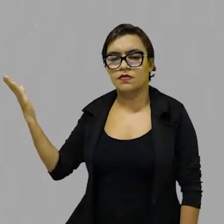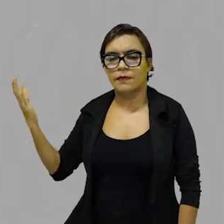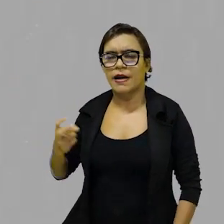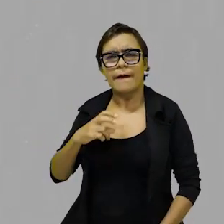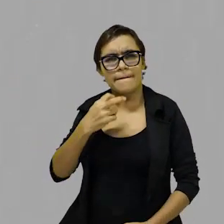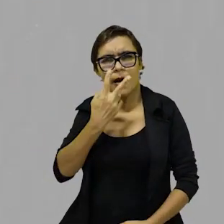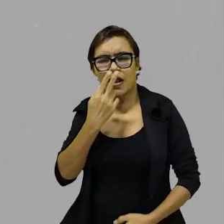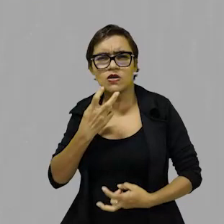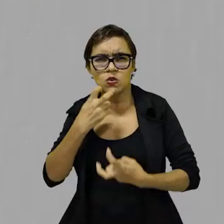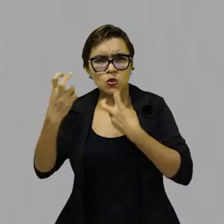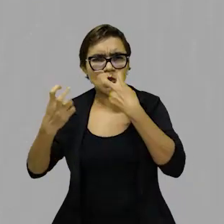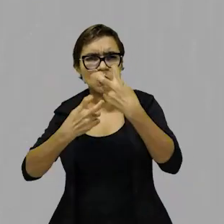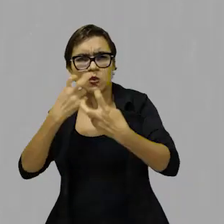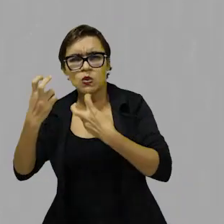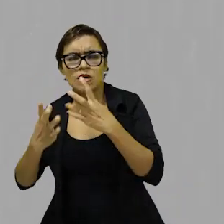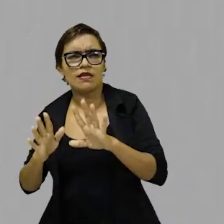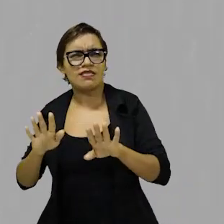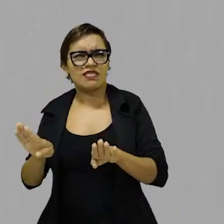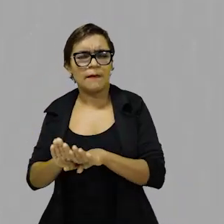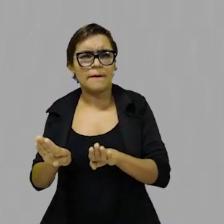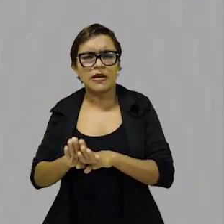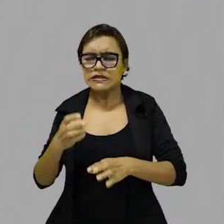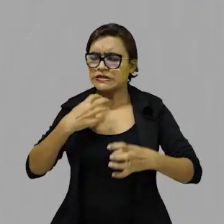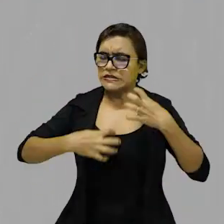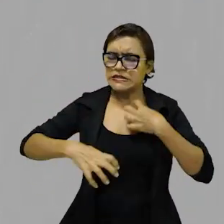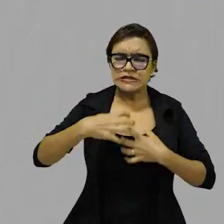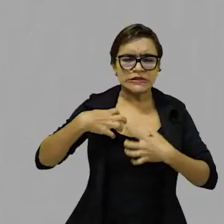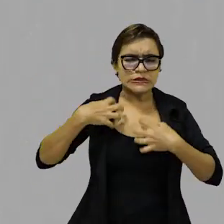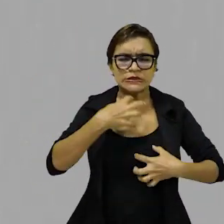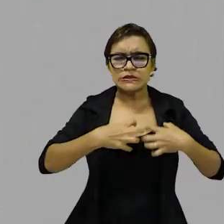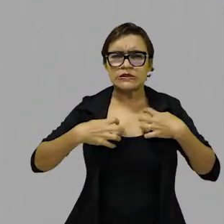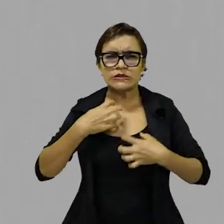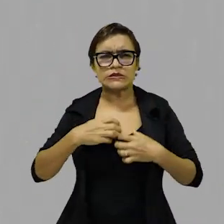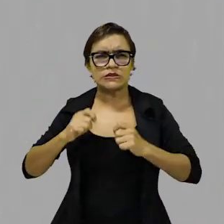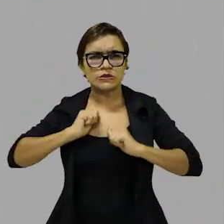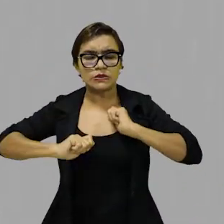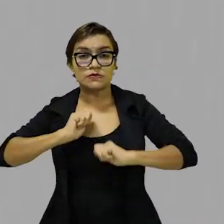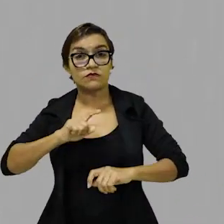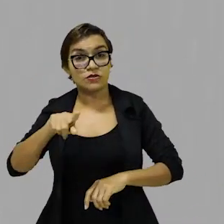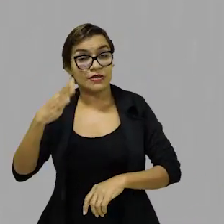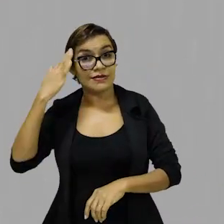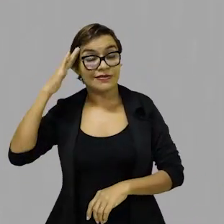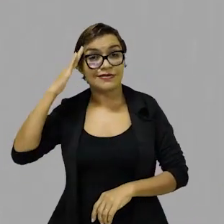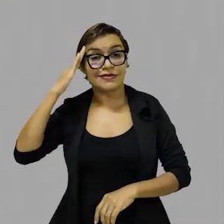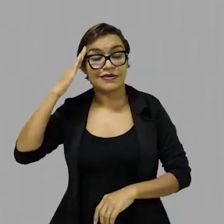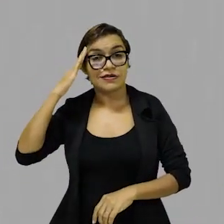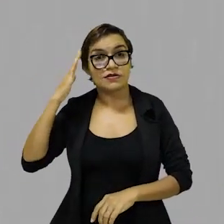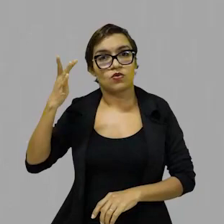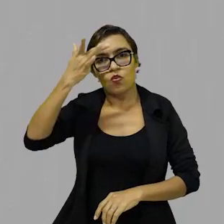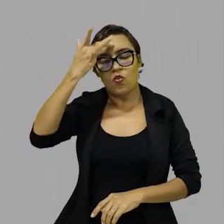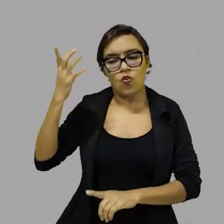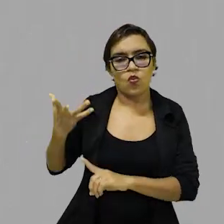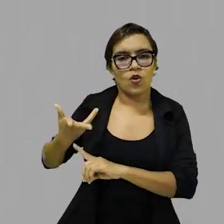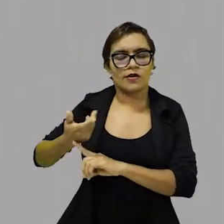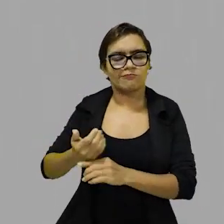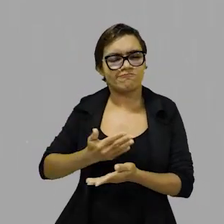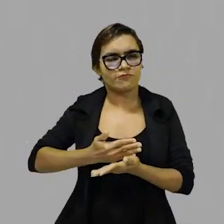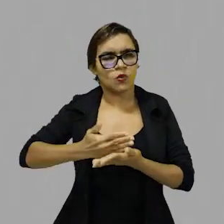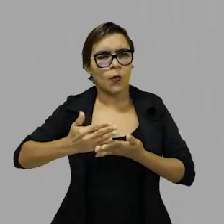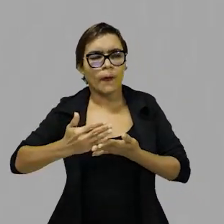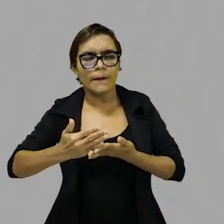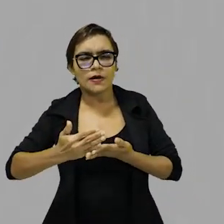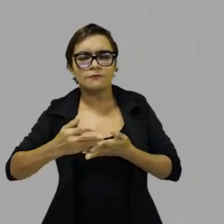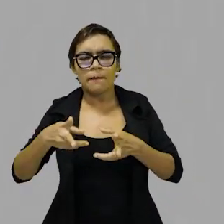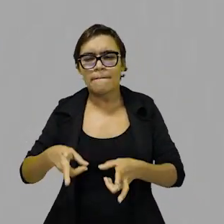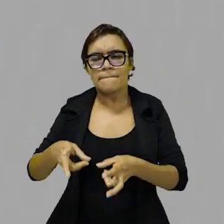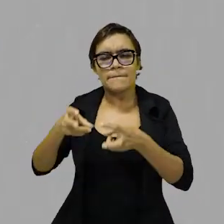e quando você olha ansiedade e desespero, você entende, né, o que passava na cabeça do artista, porque você começa a se identificar,